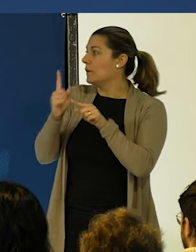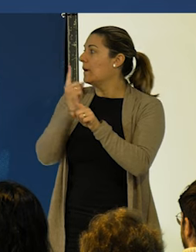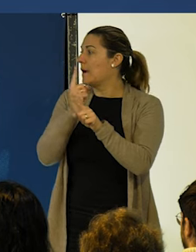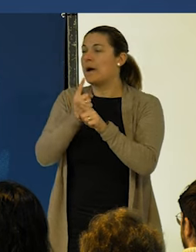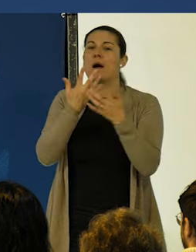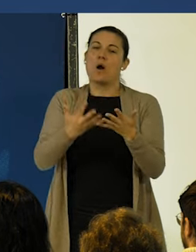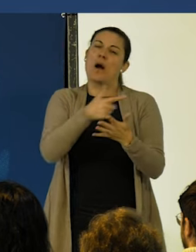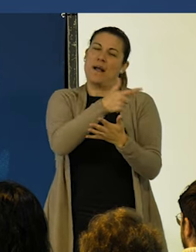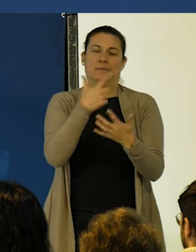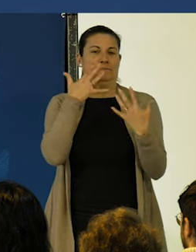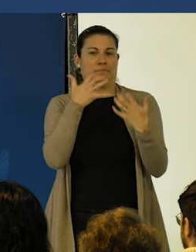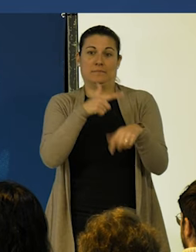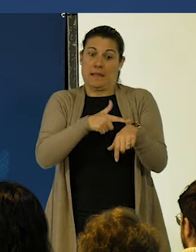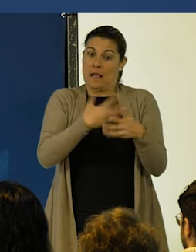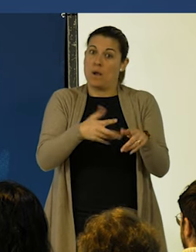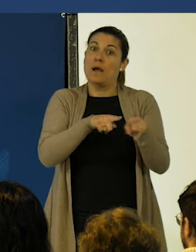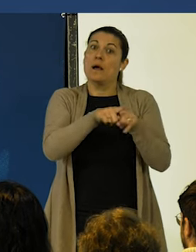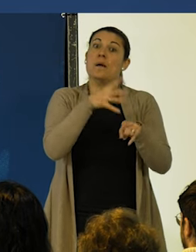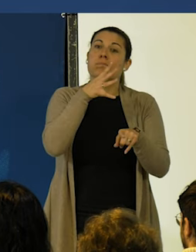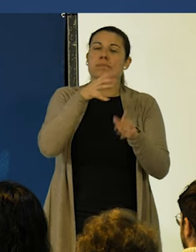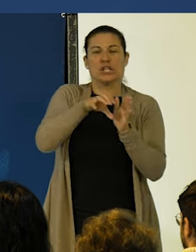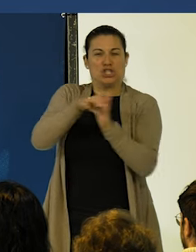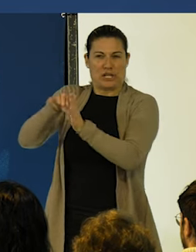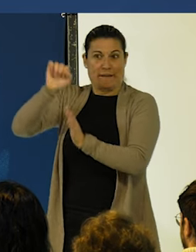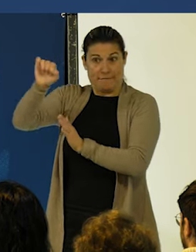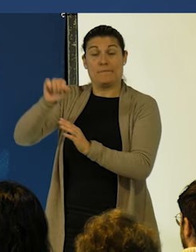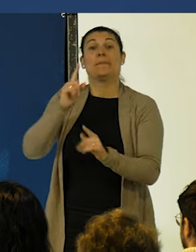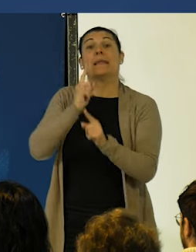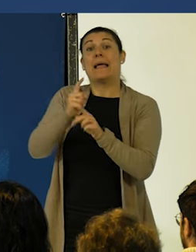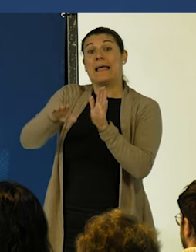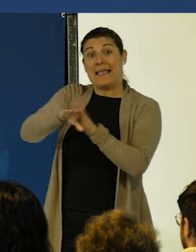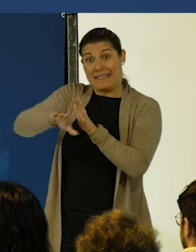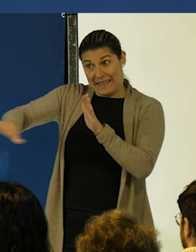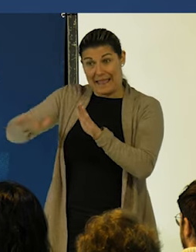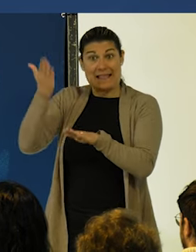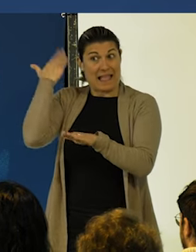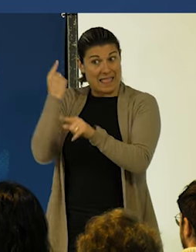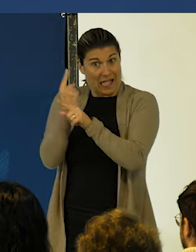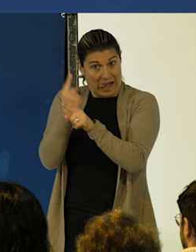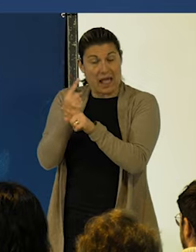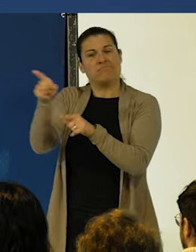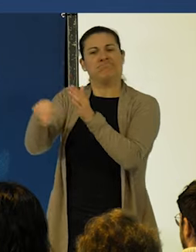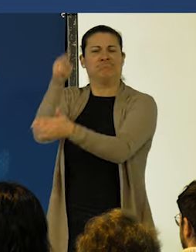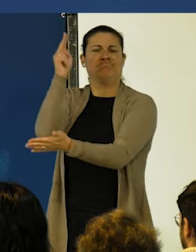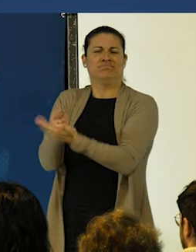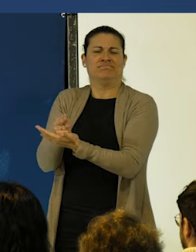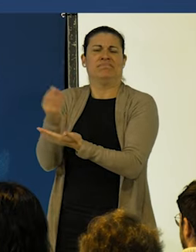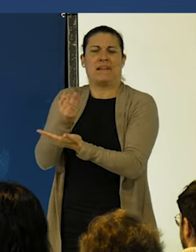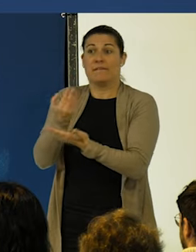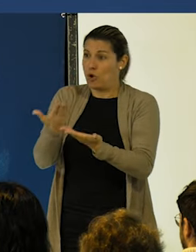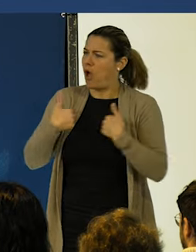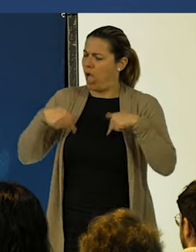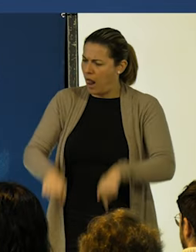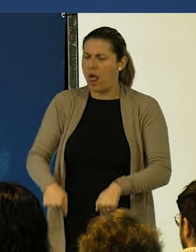desconchavos e das buçalidades dos atuais deputados do Chega. A direita de então foi derrotada. E aqui estamos